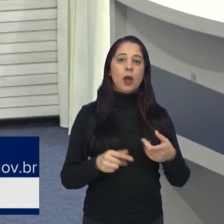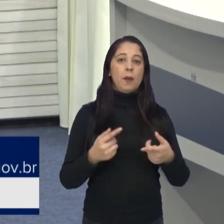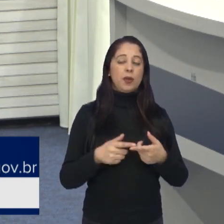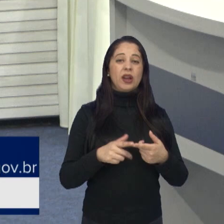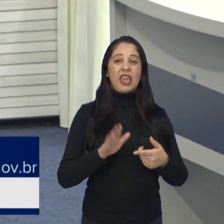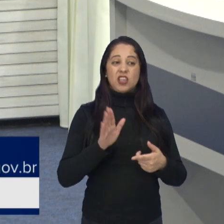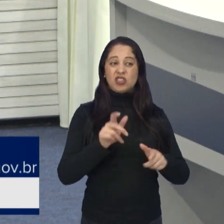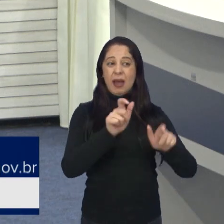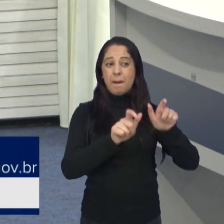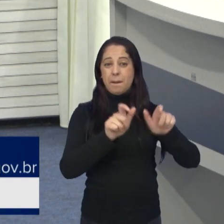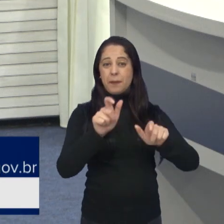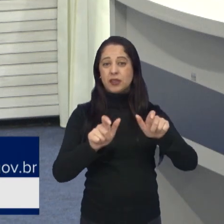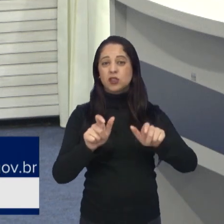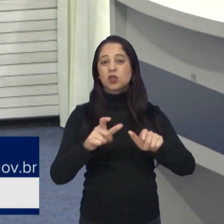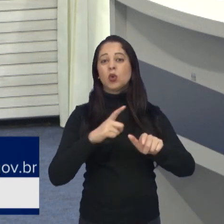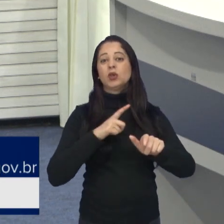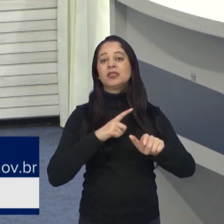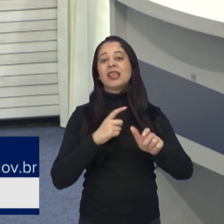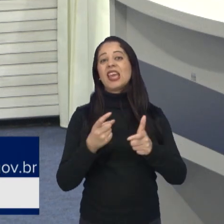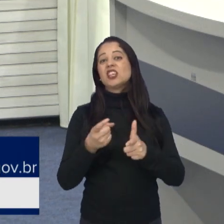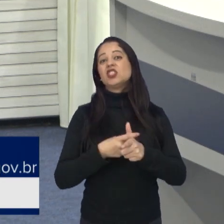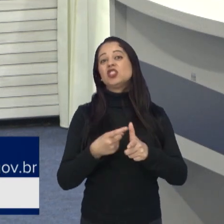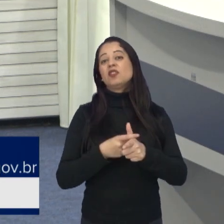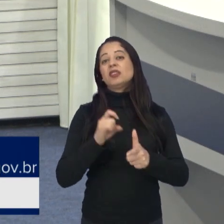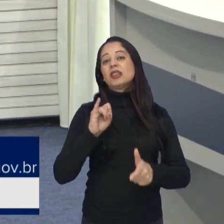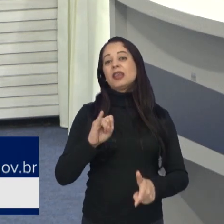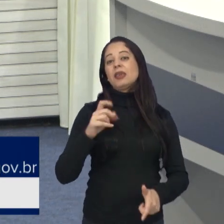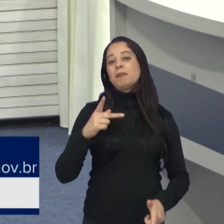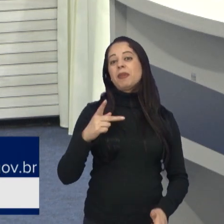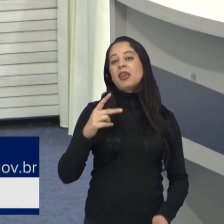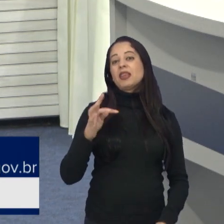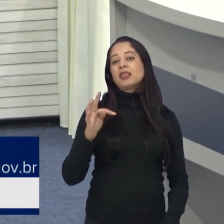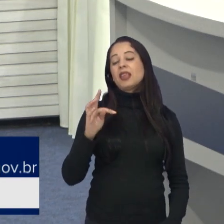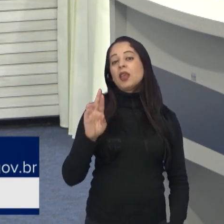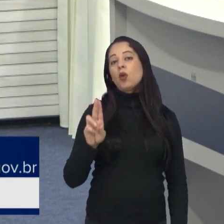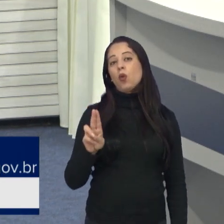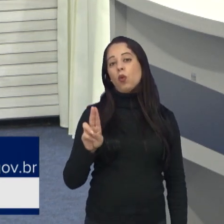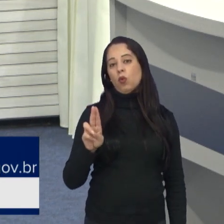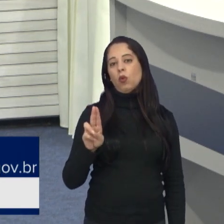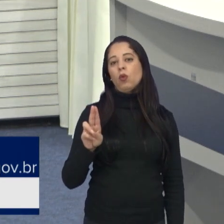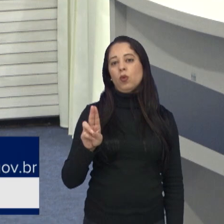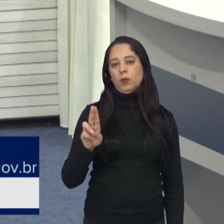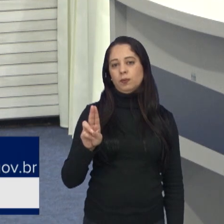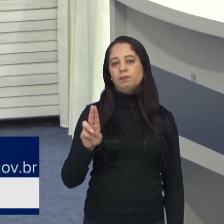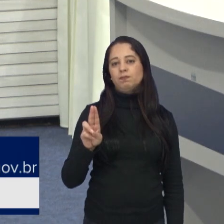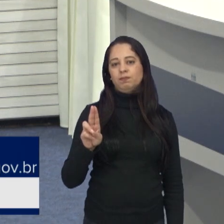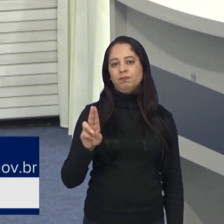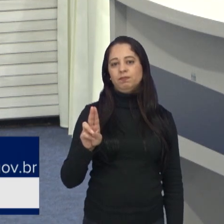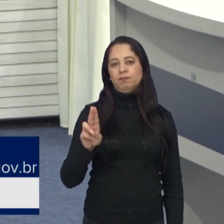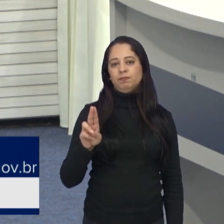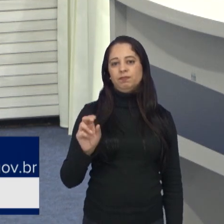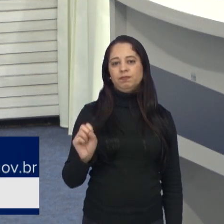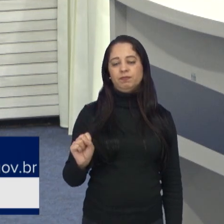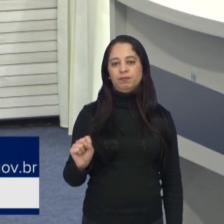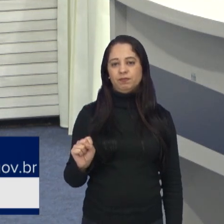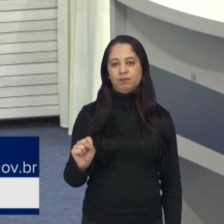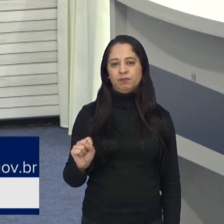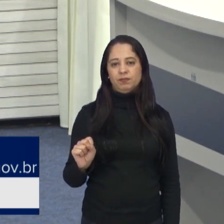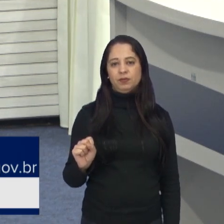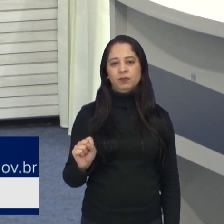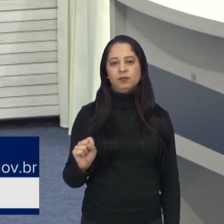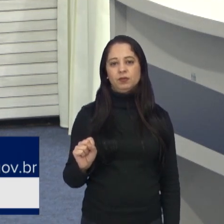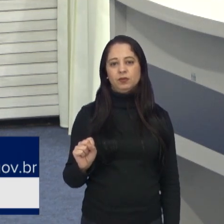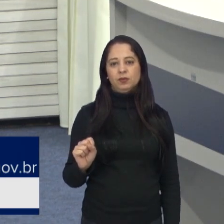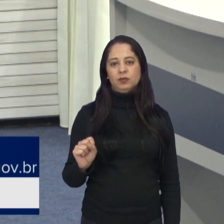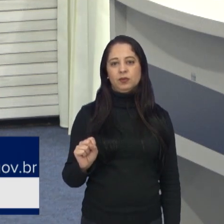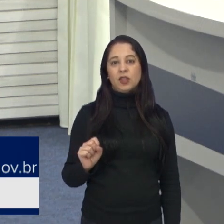já, que é a questão do IPTU das glebas da nossa cidade. Foi feito